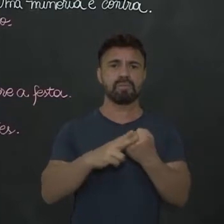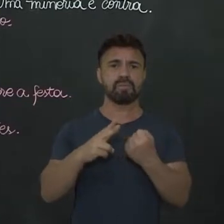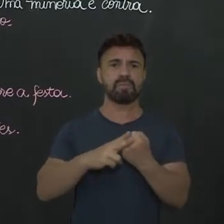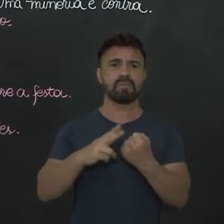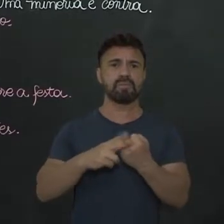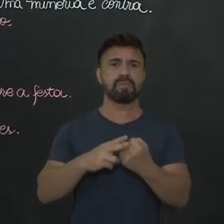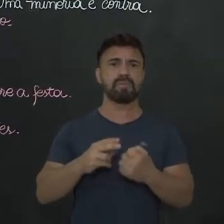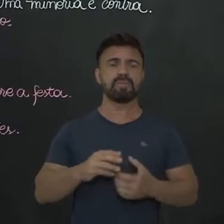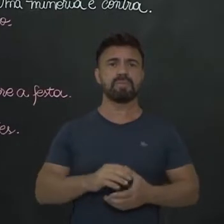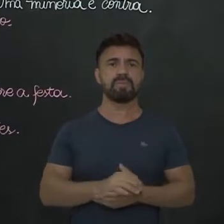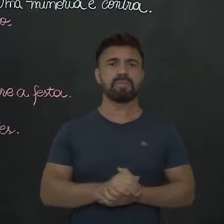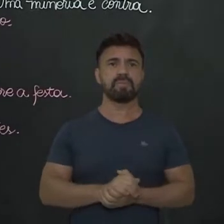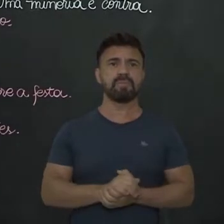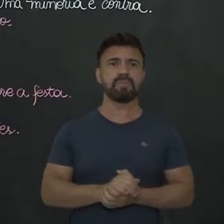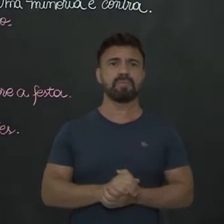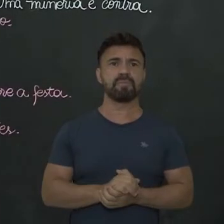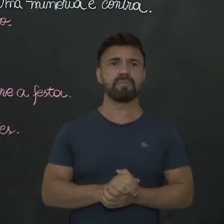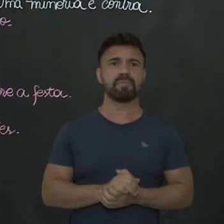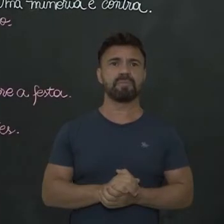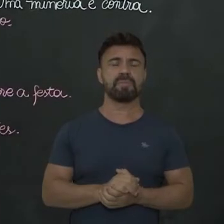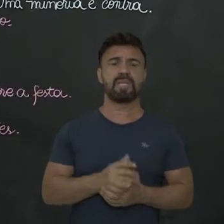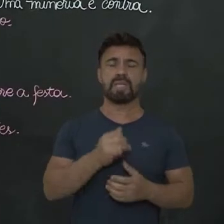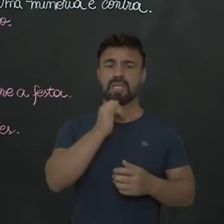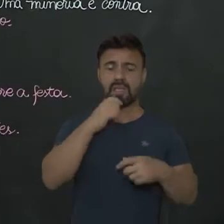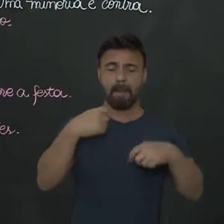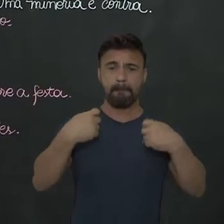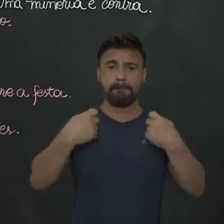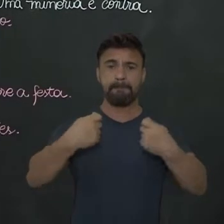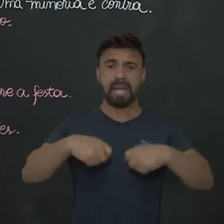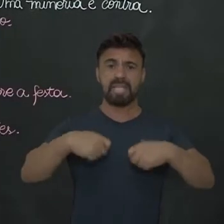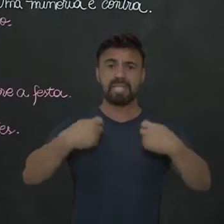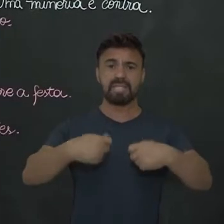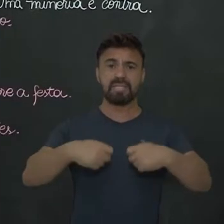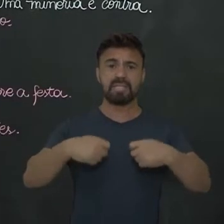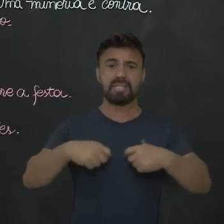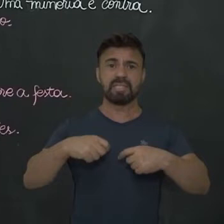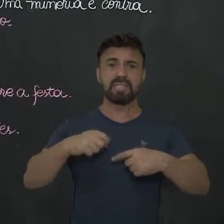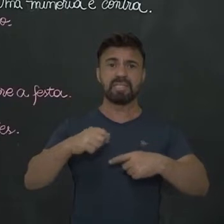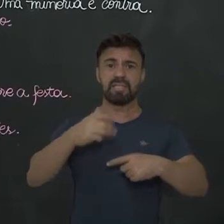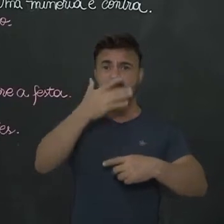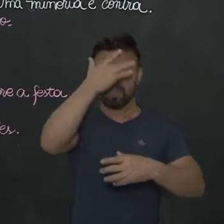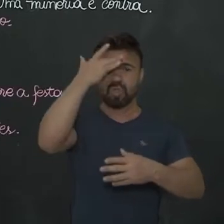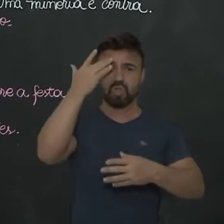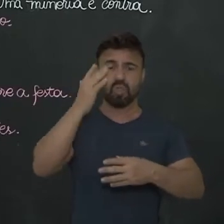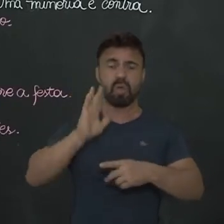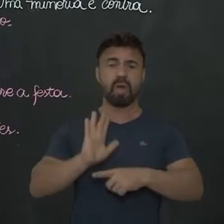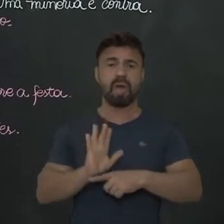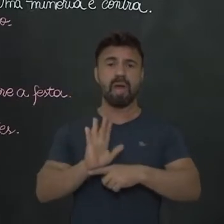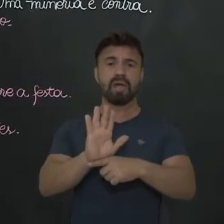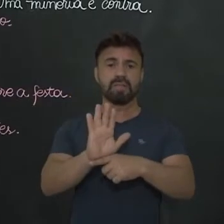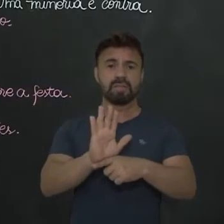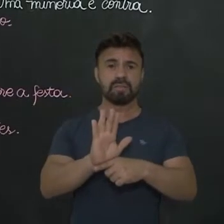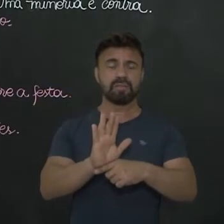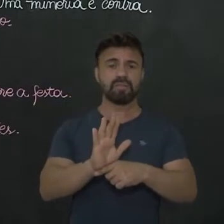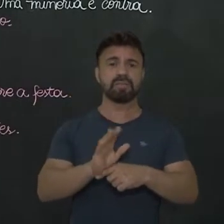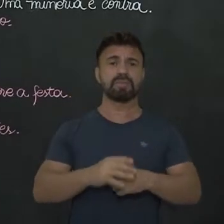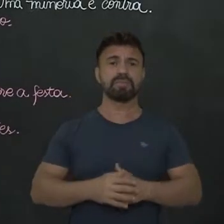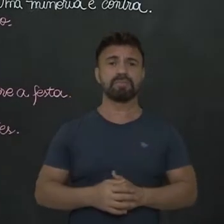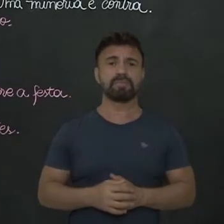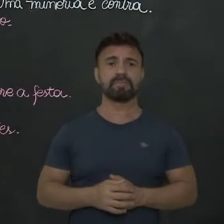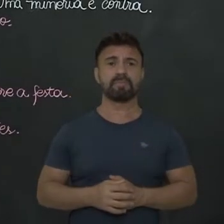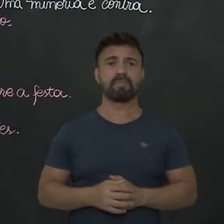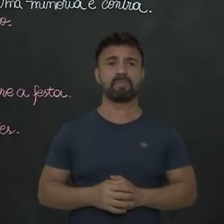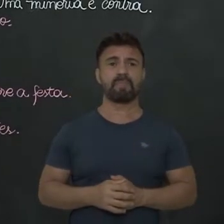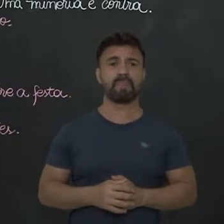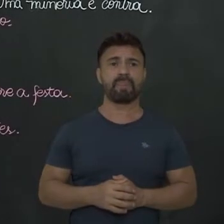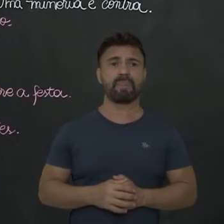verbo com o elemento com o qual ele se refere. Diferente de precisa-se de ajudantes, que esse se é um índice de